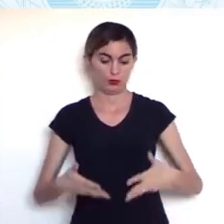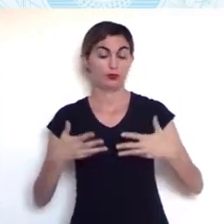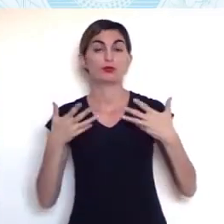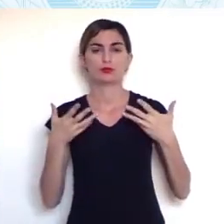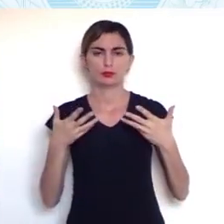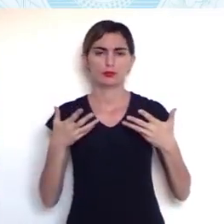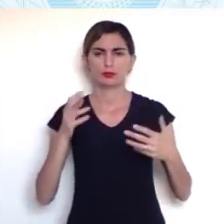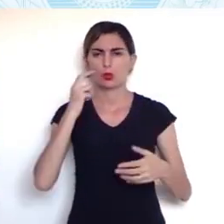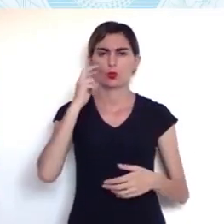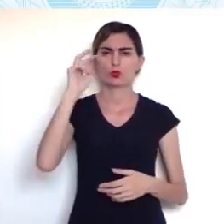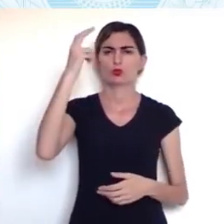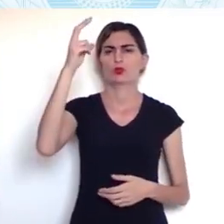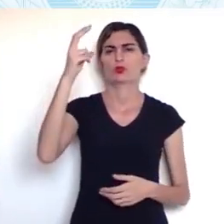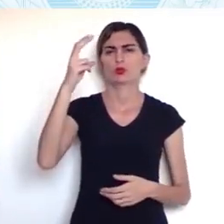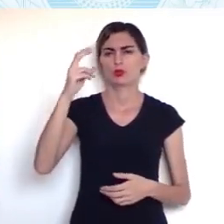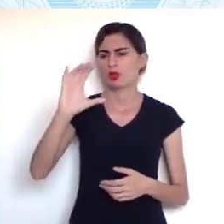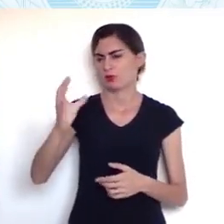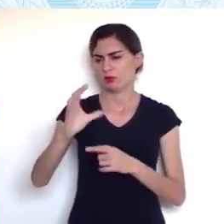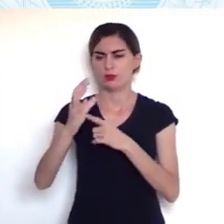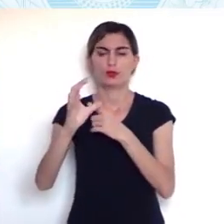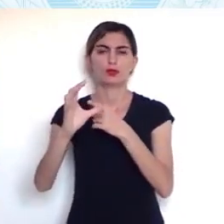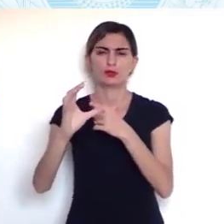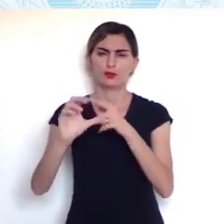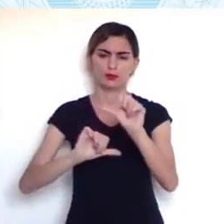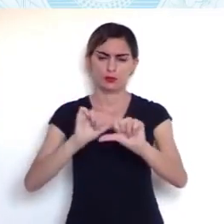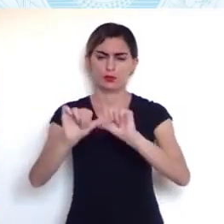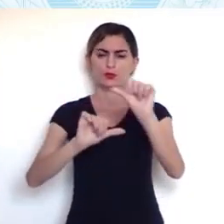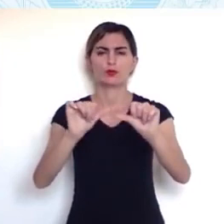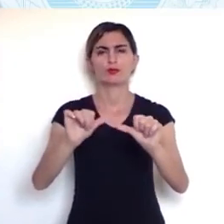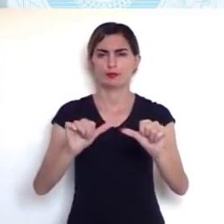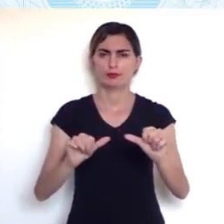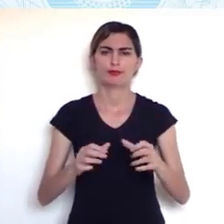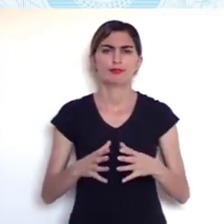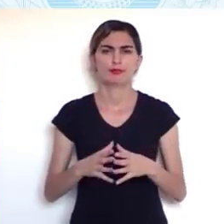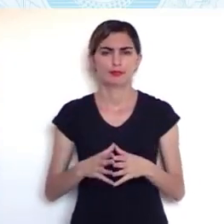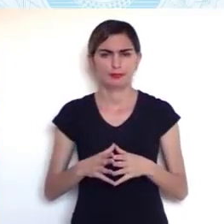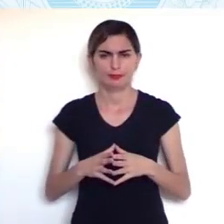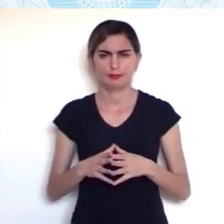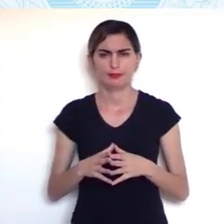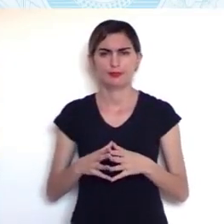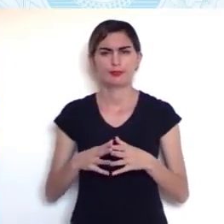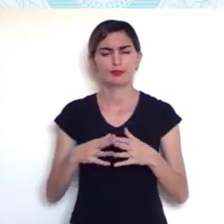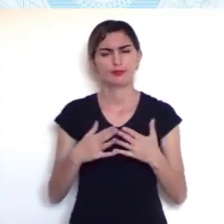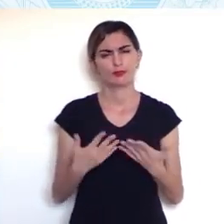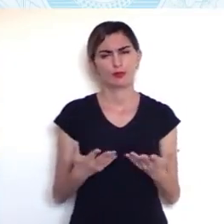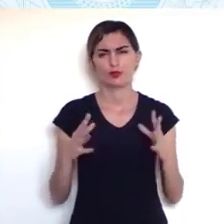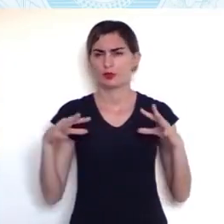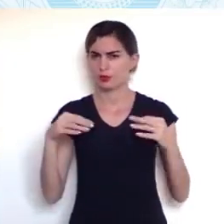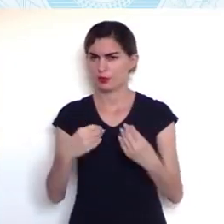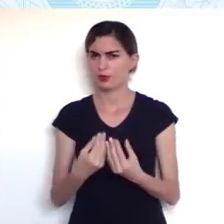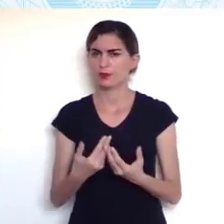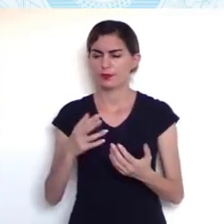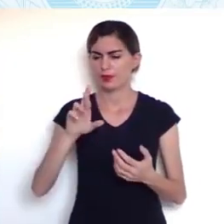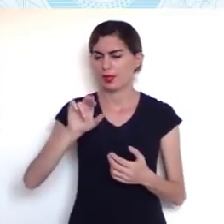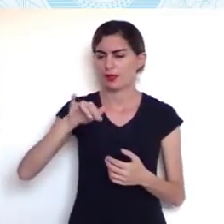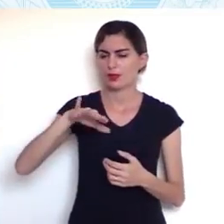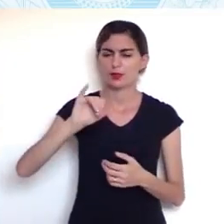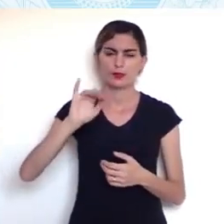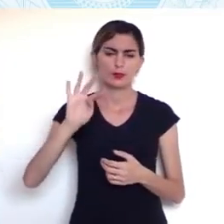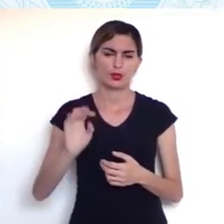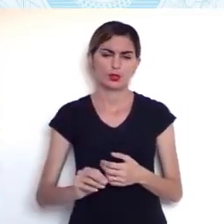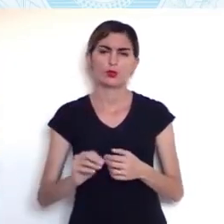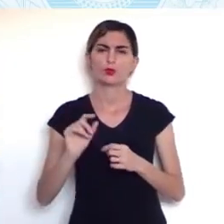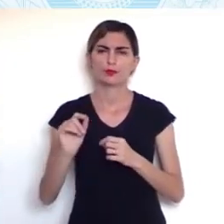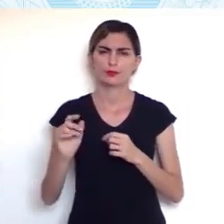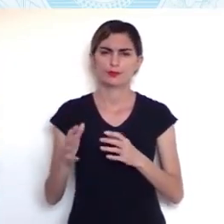cultural, científico, ele entra em crise. Então a crise do Renascimento, o que foi isso?